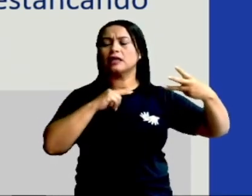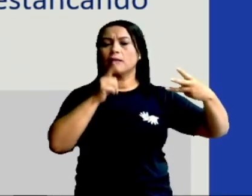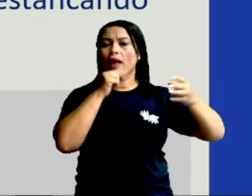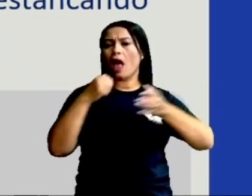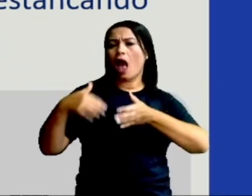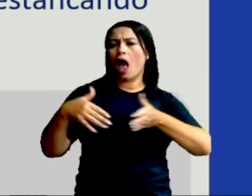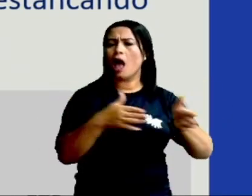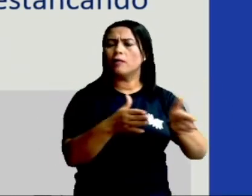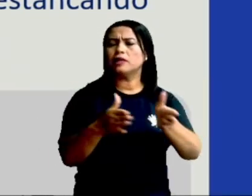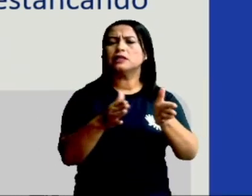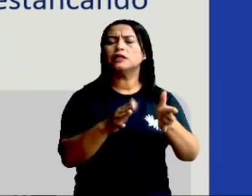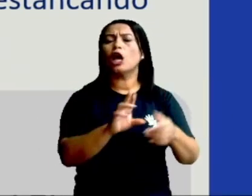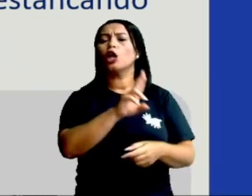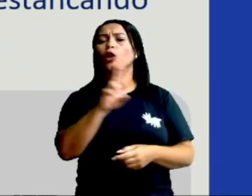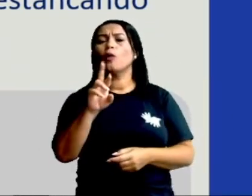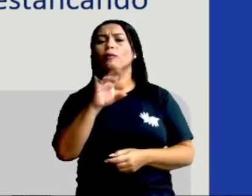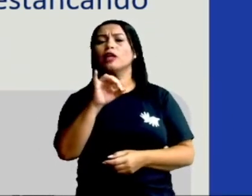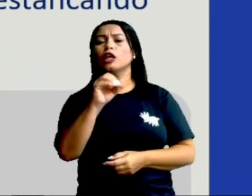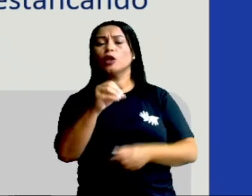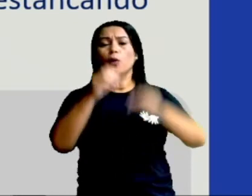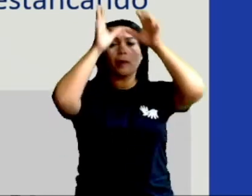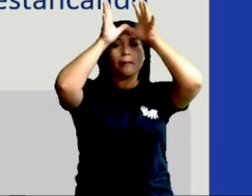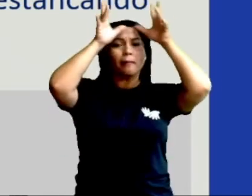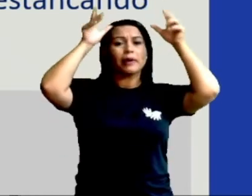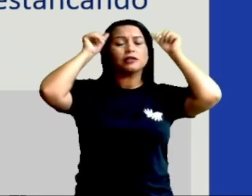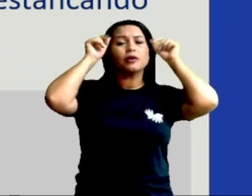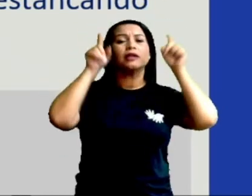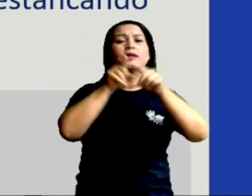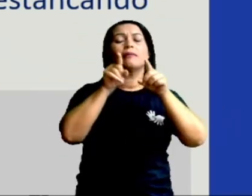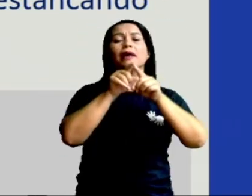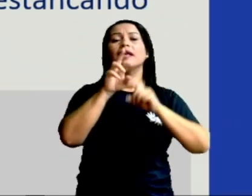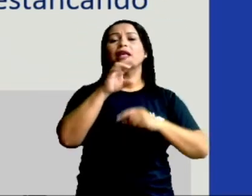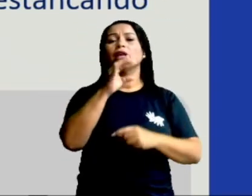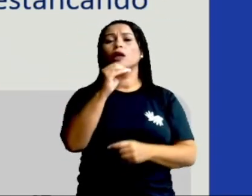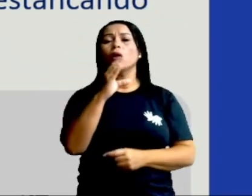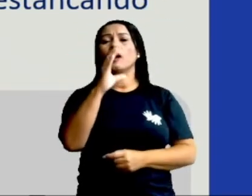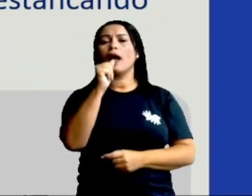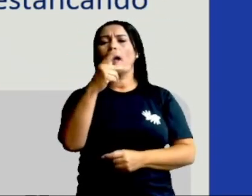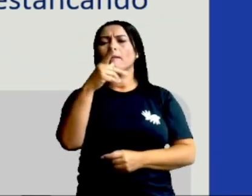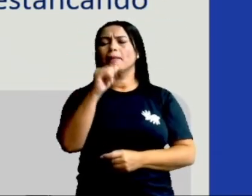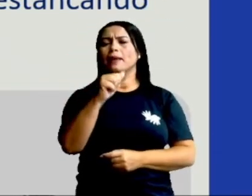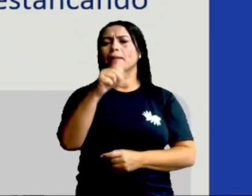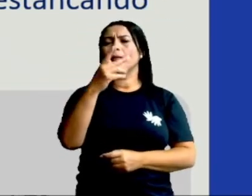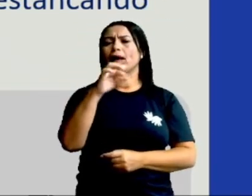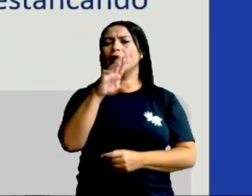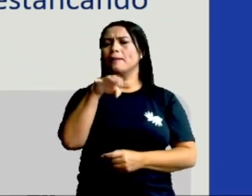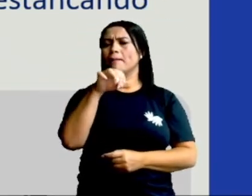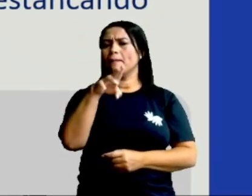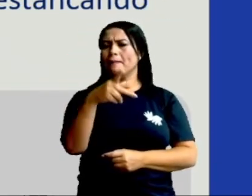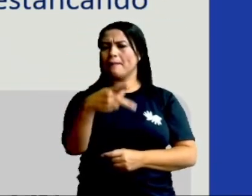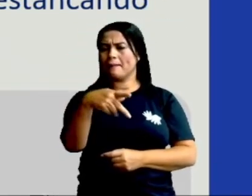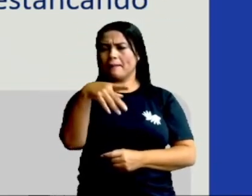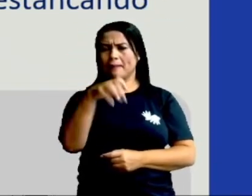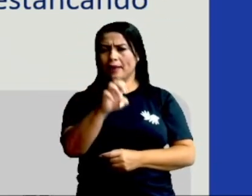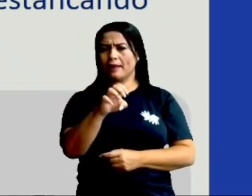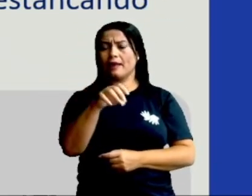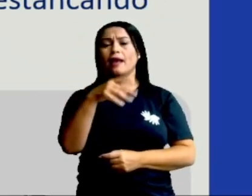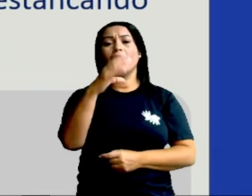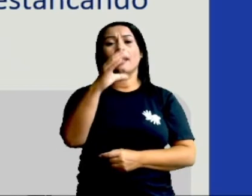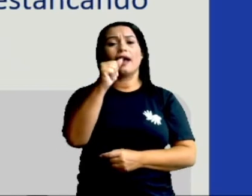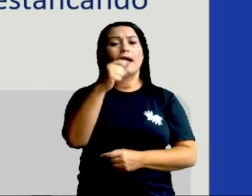bacias hidrográficas são Rio Amazonas e Rio Capibaribe Está correto isso